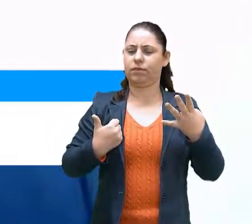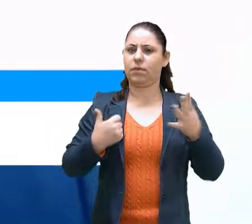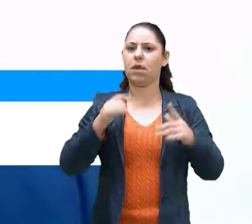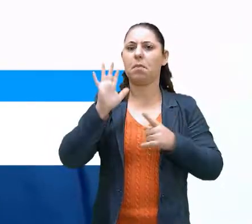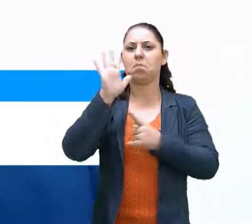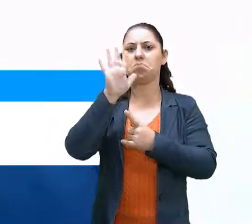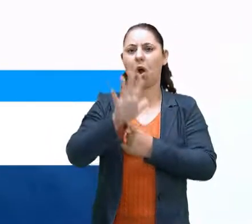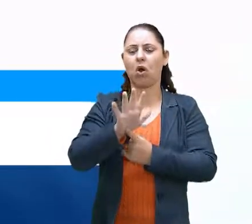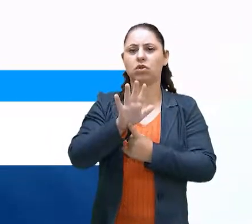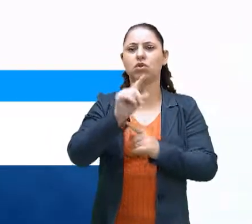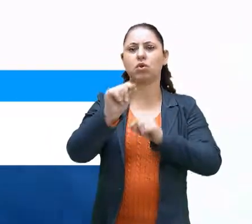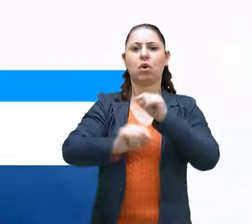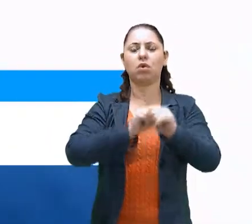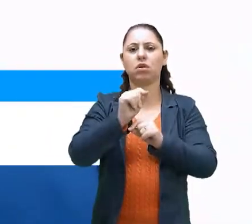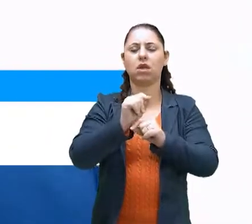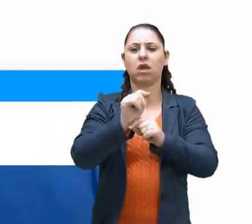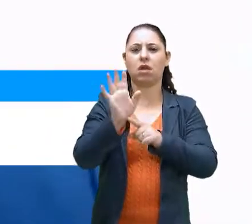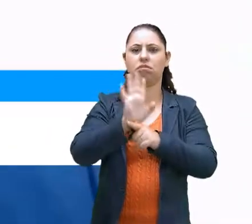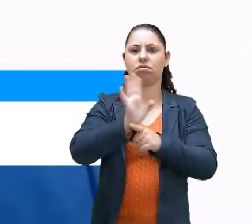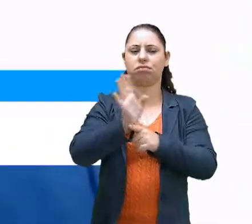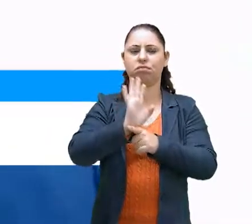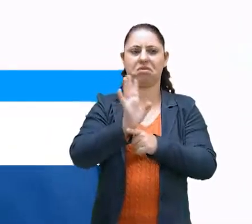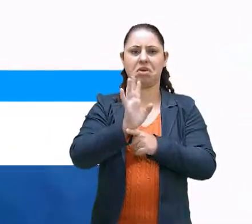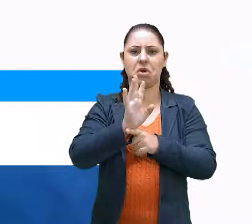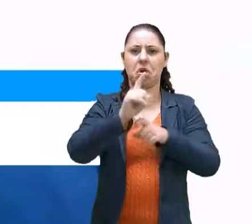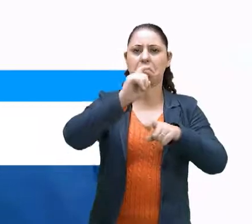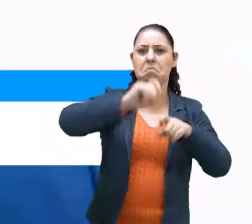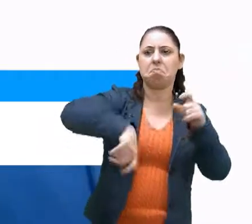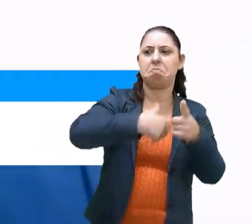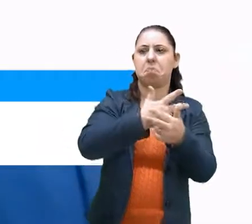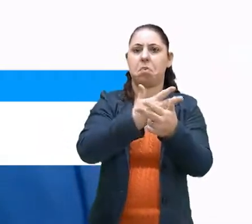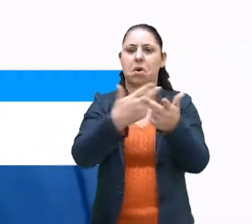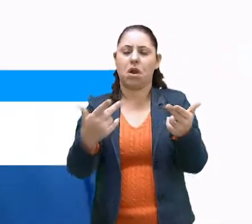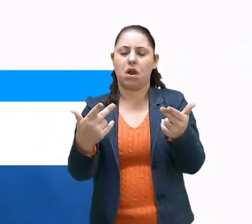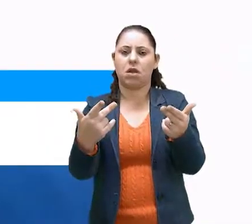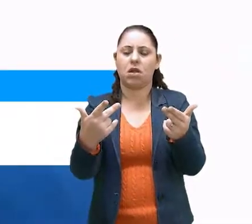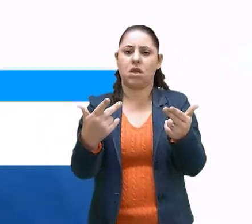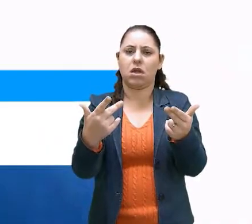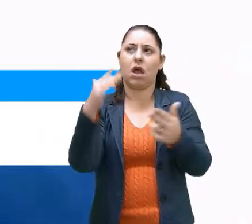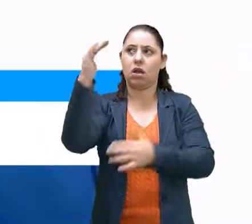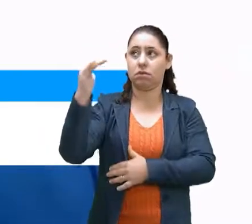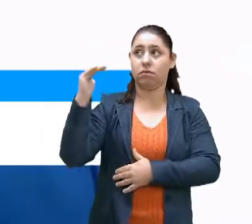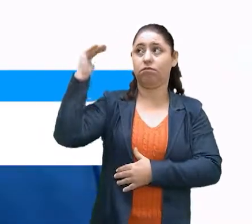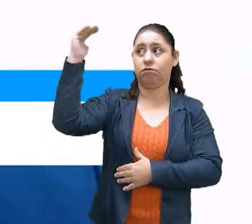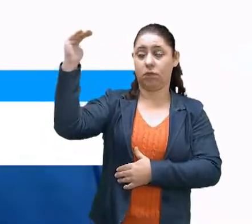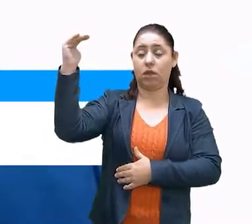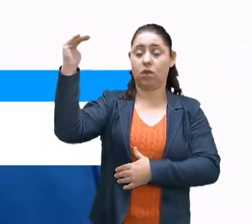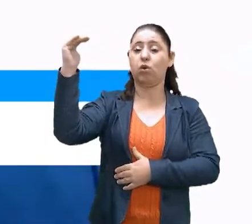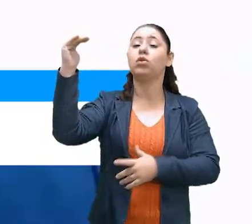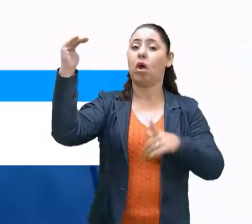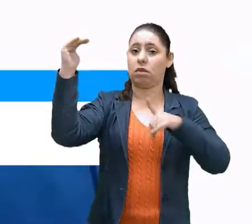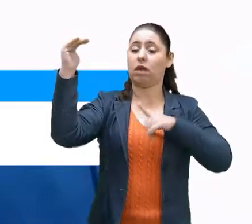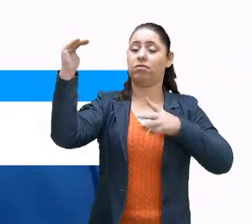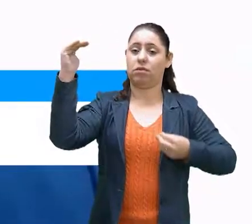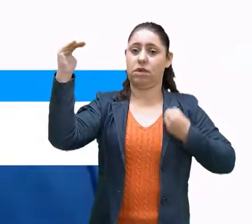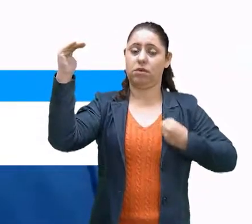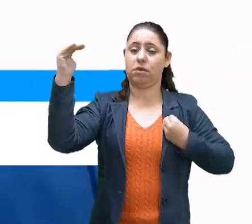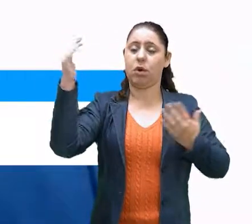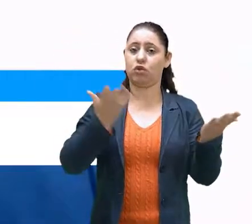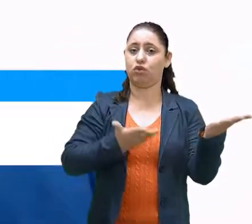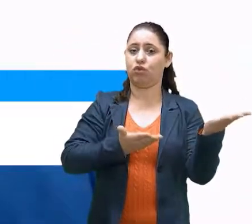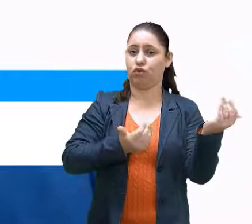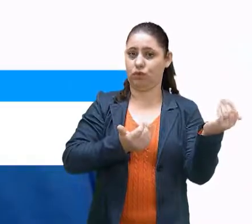anos, mostra a banalização de cenas libidinosas praticada por adulto com uma interação